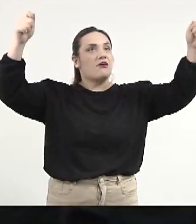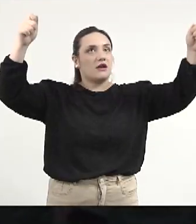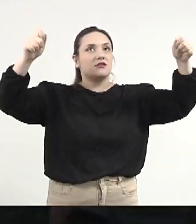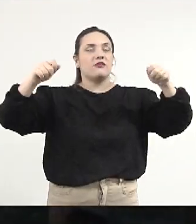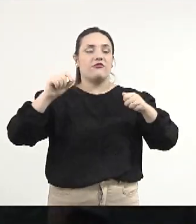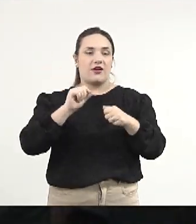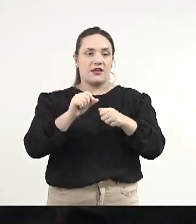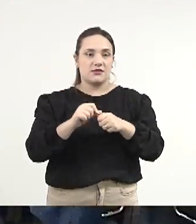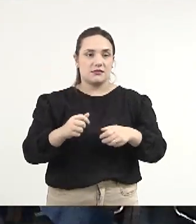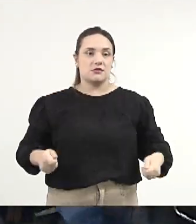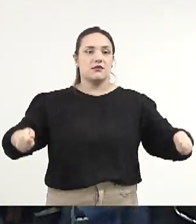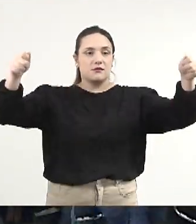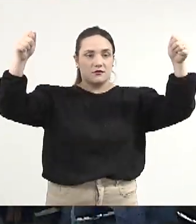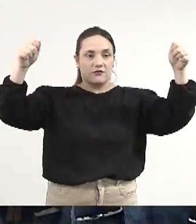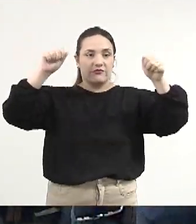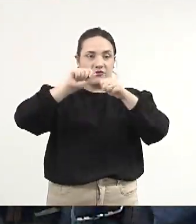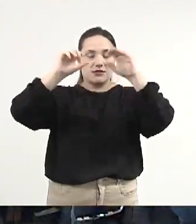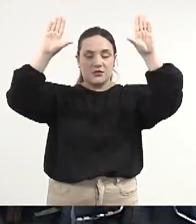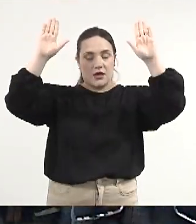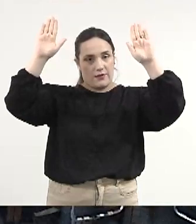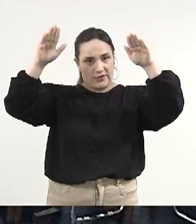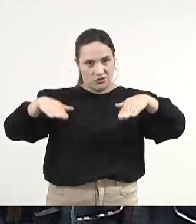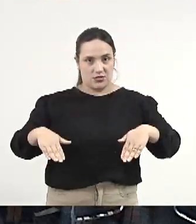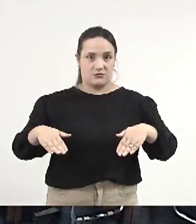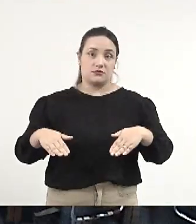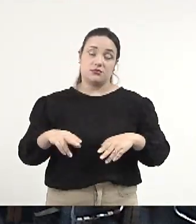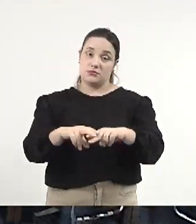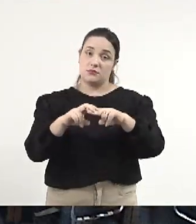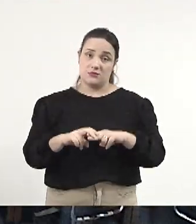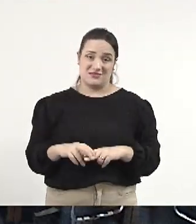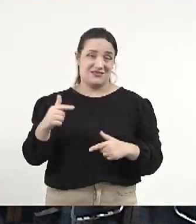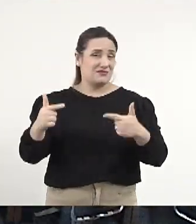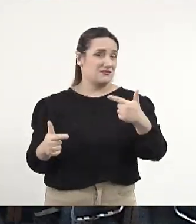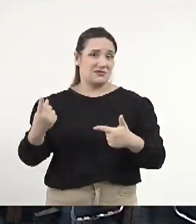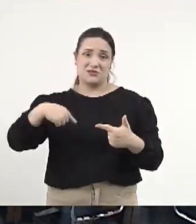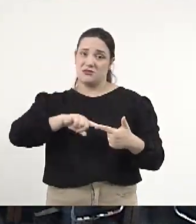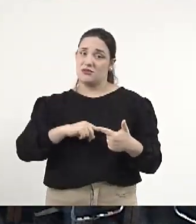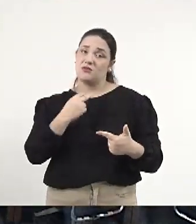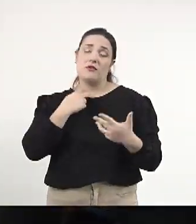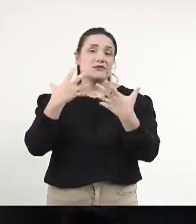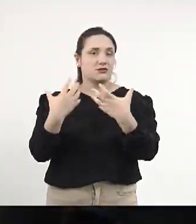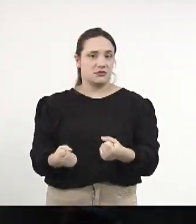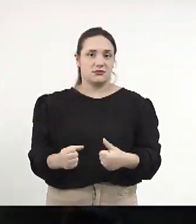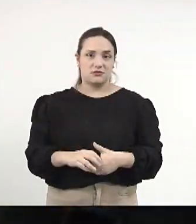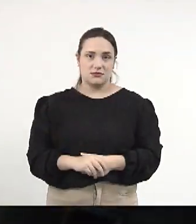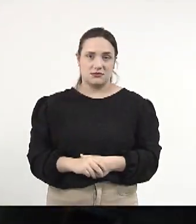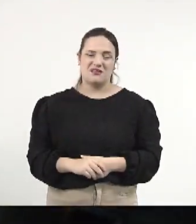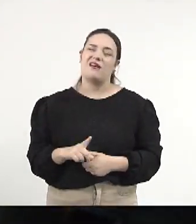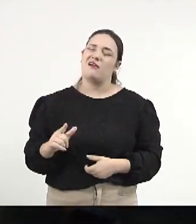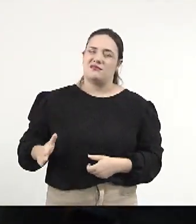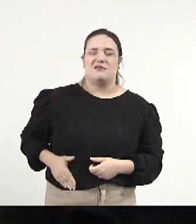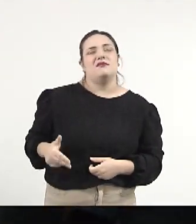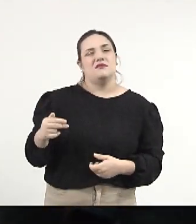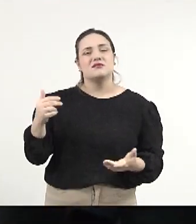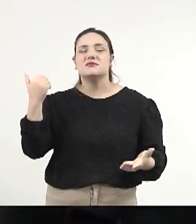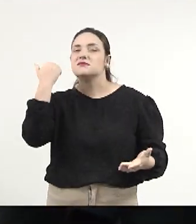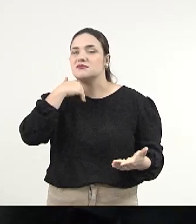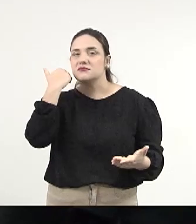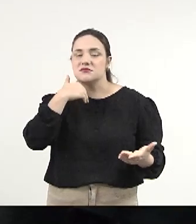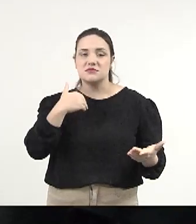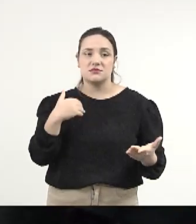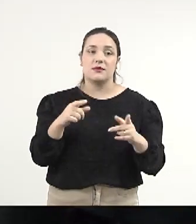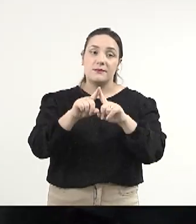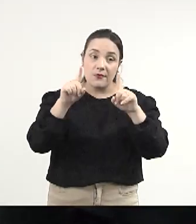faixa, levanta a faixa, baixa a faixa. Então, esta politicagem que nós não podemos permitir, essas sacanagens que nós não podemos